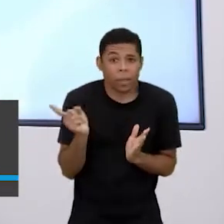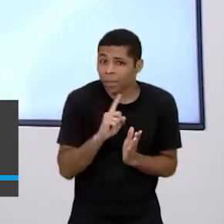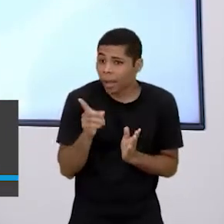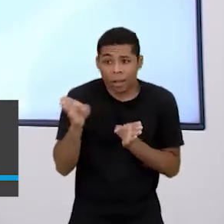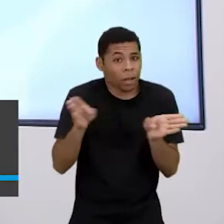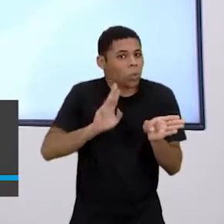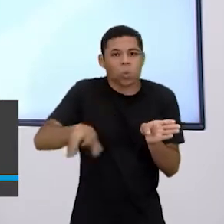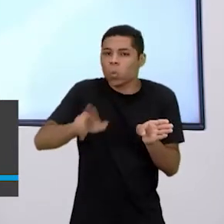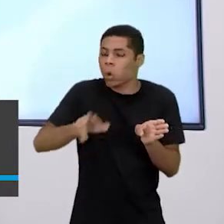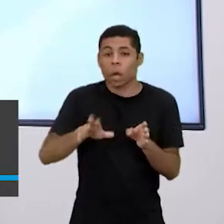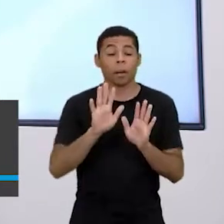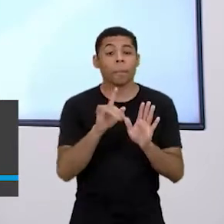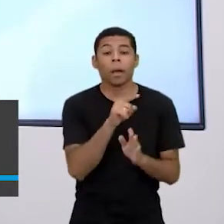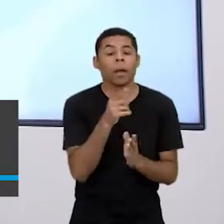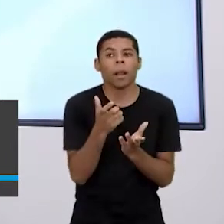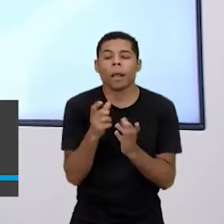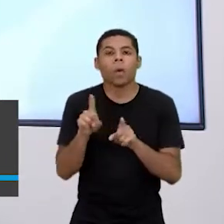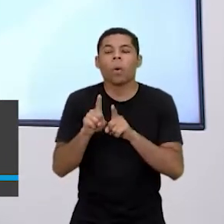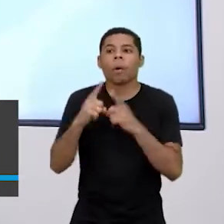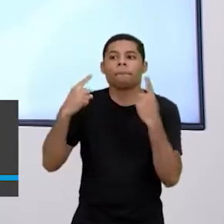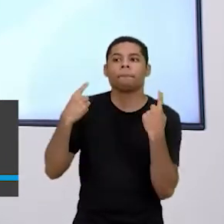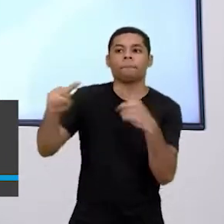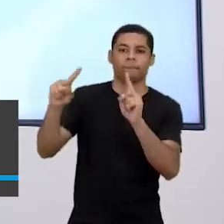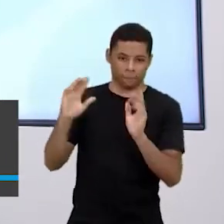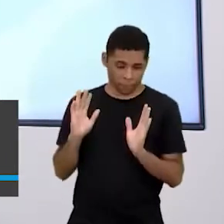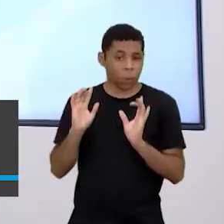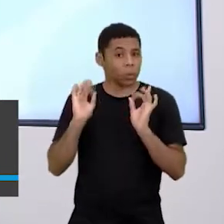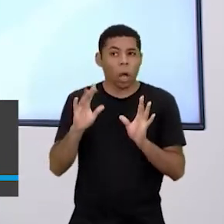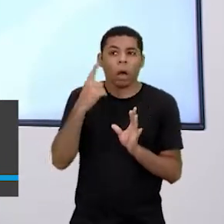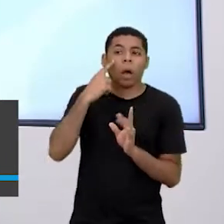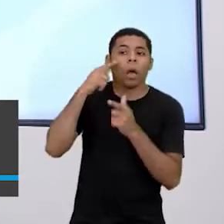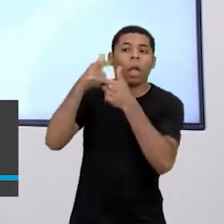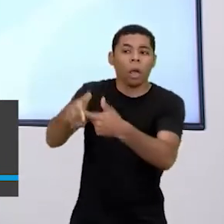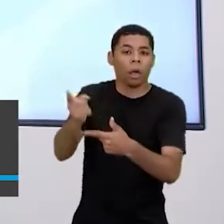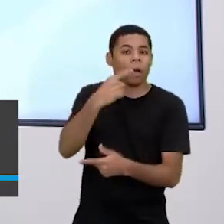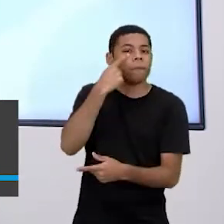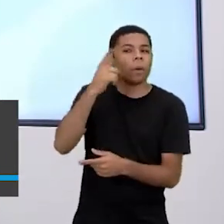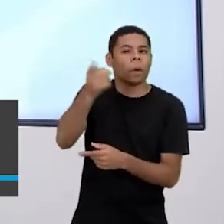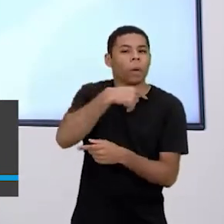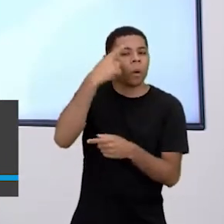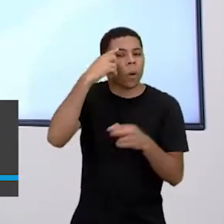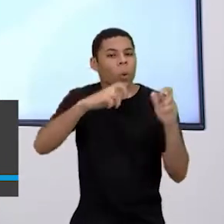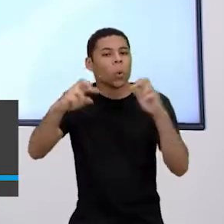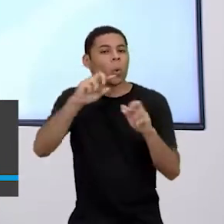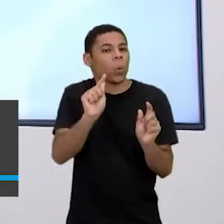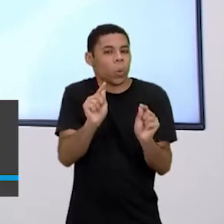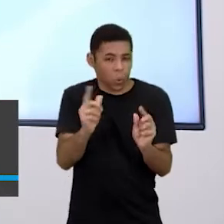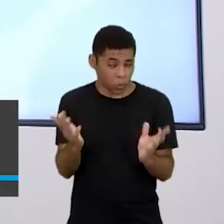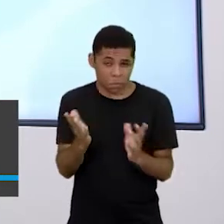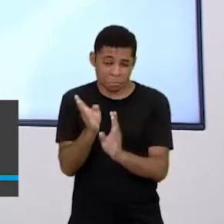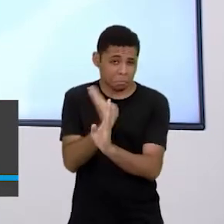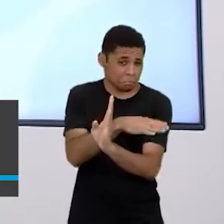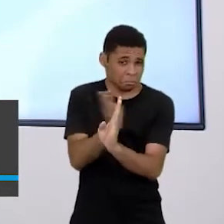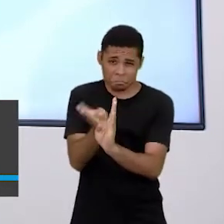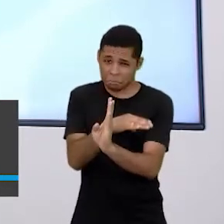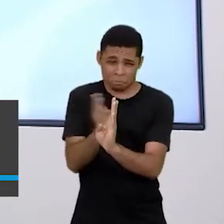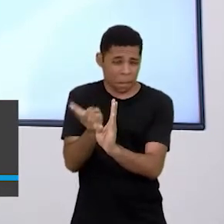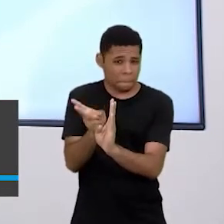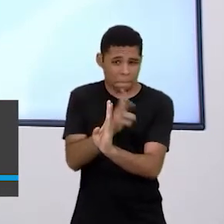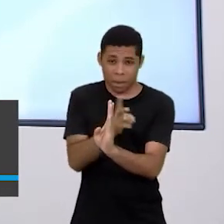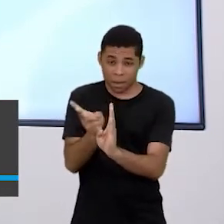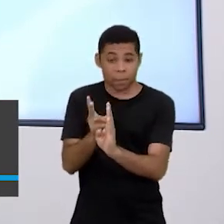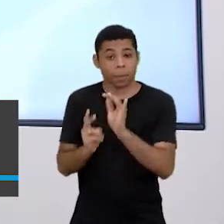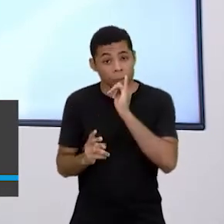ao extremo, né? O autoritarismo extremo que pode existir nos dois lados, né? Então,